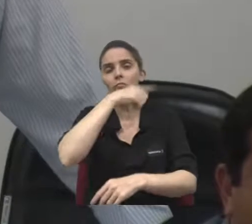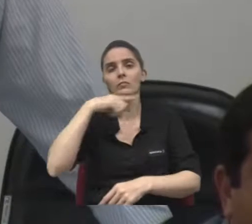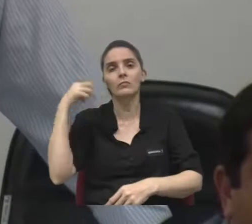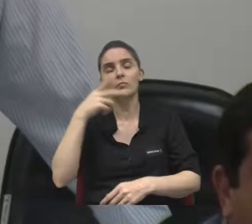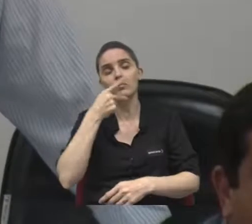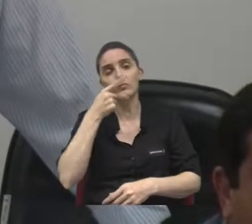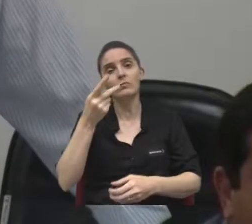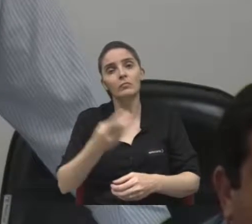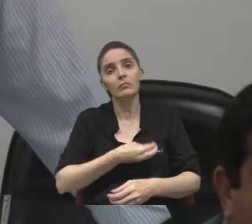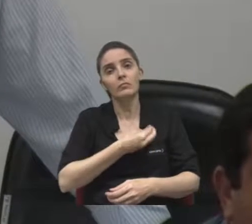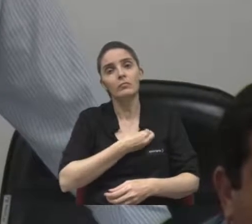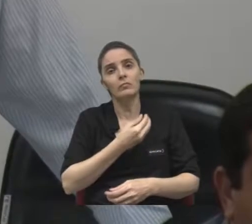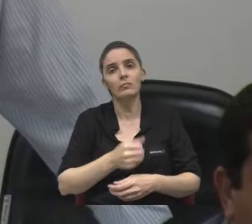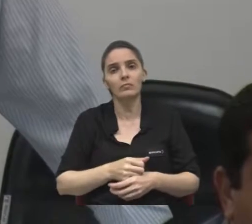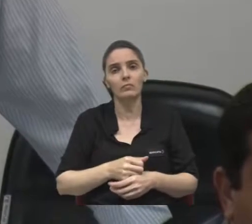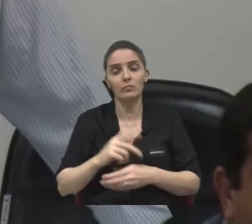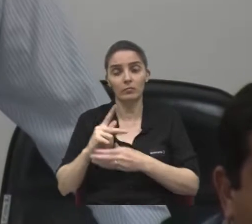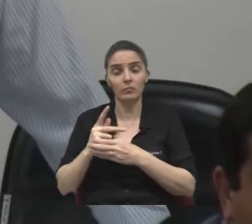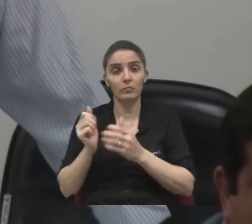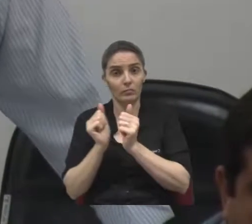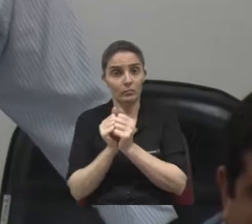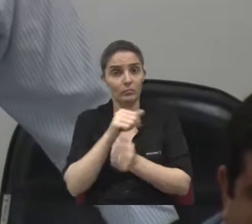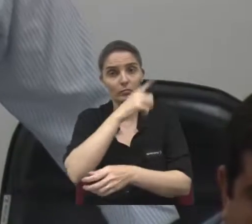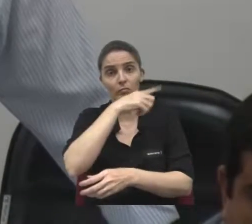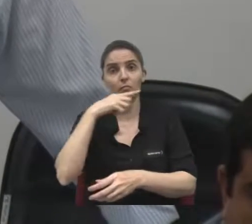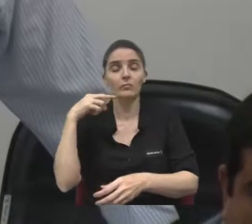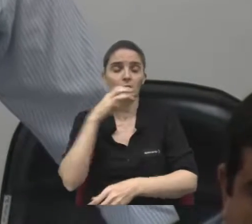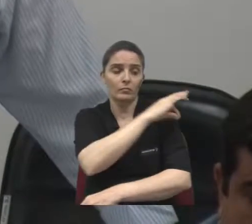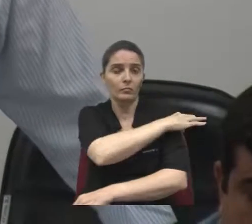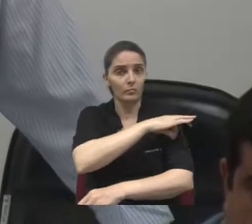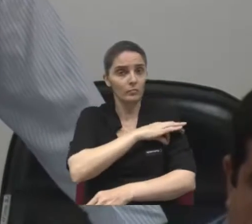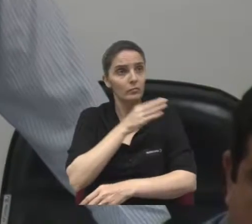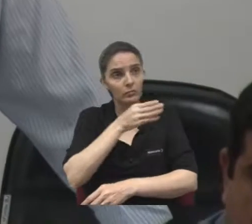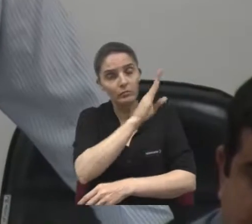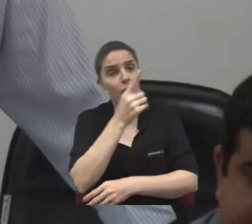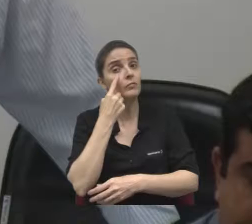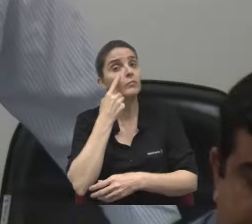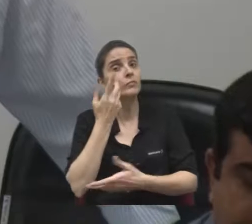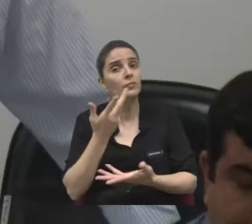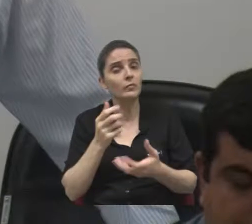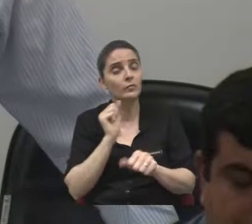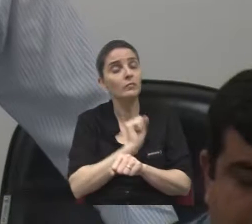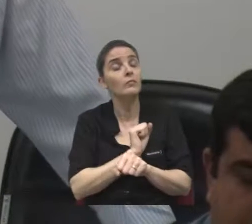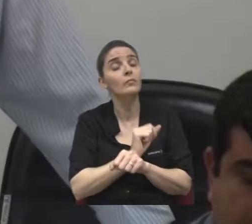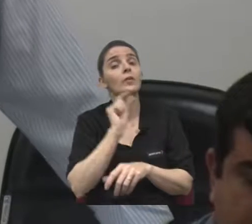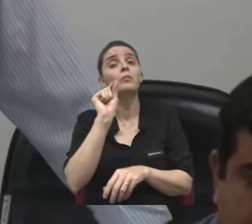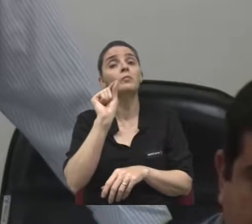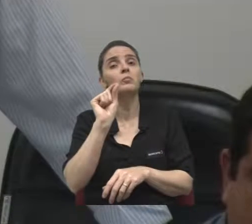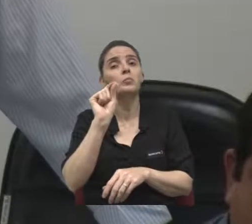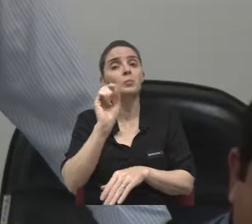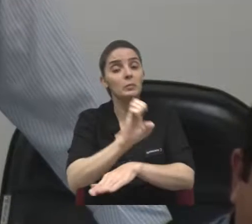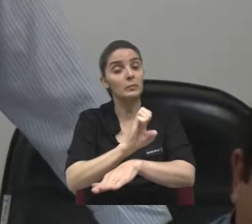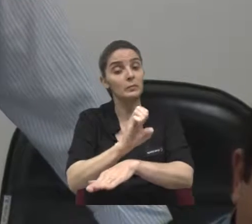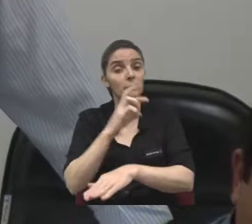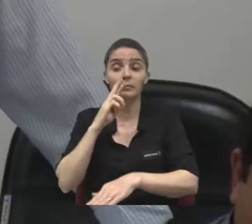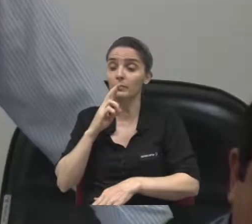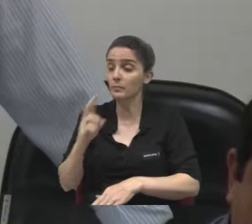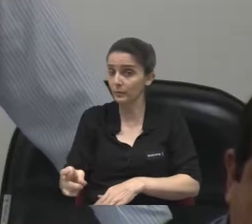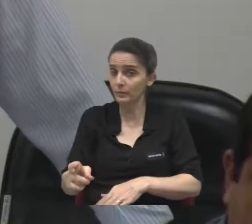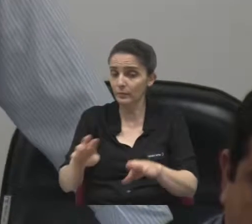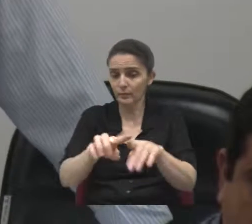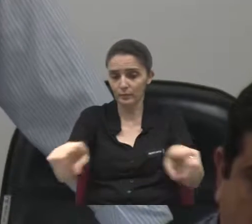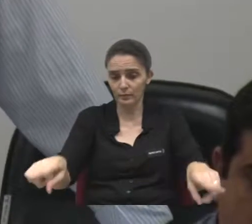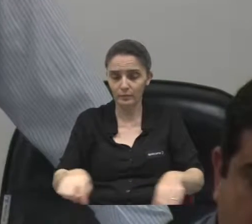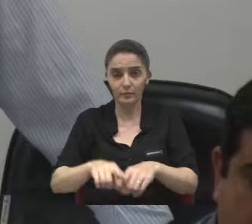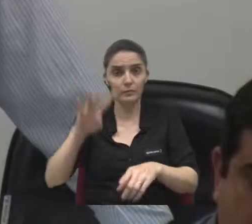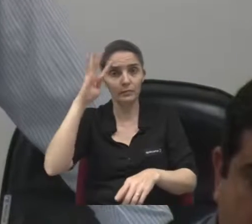aquele dia. O que o Mário vai fazer? Está esperando a resposta vinda do Estado para que lá se resolva a situação. Porque é